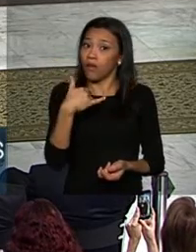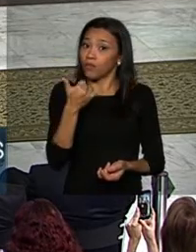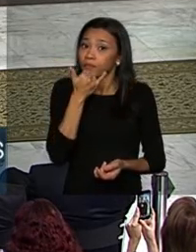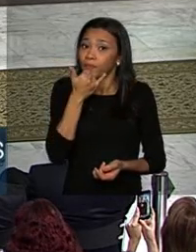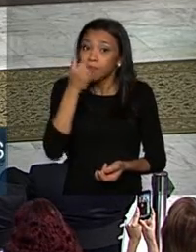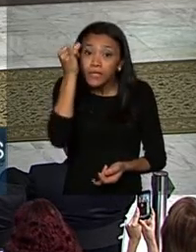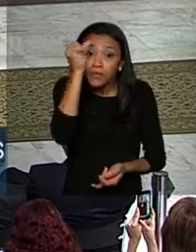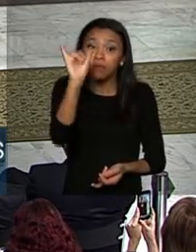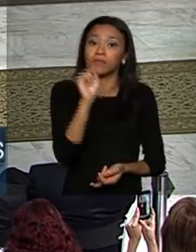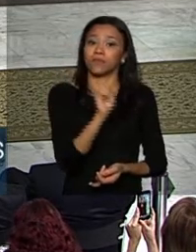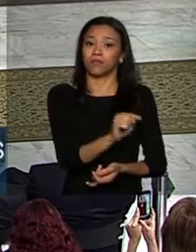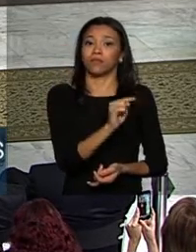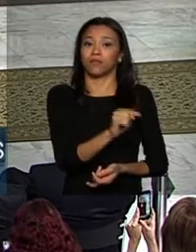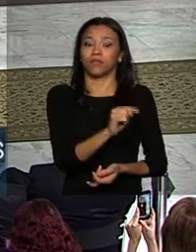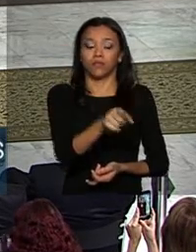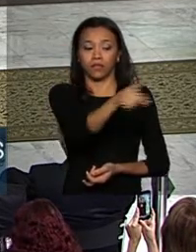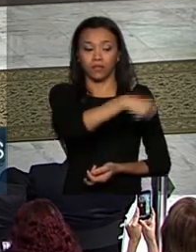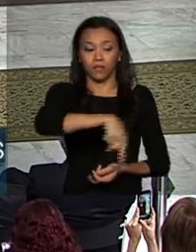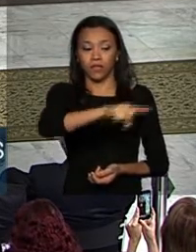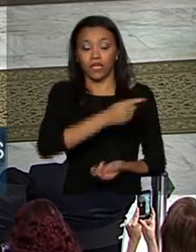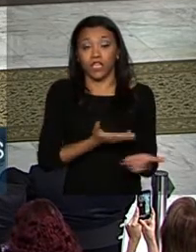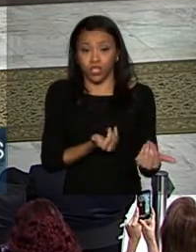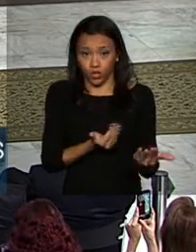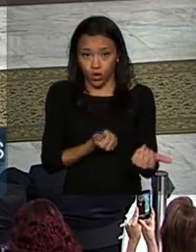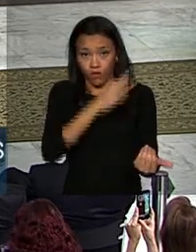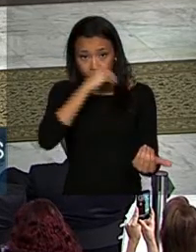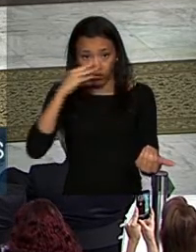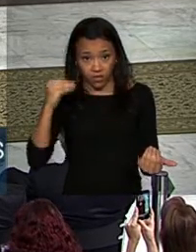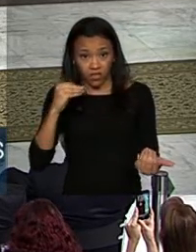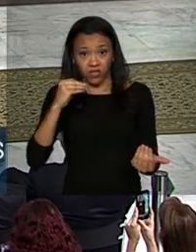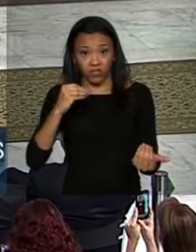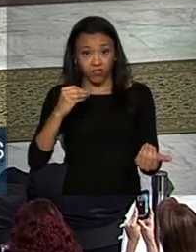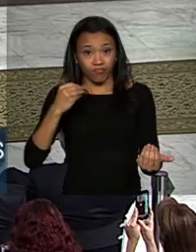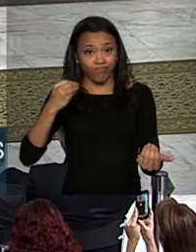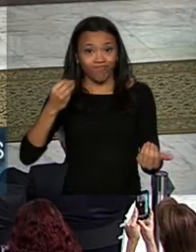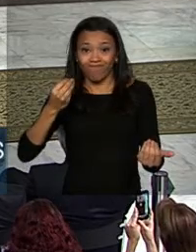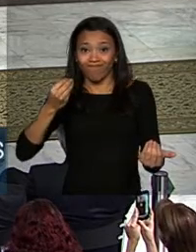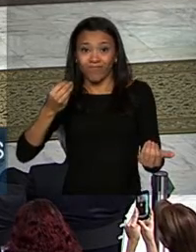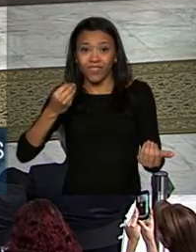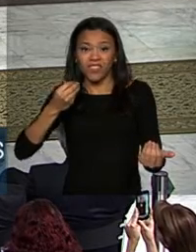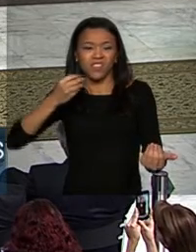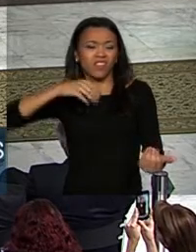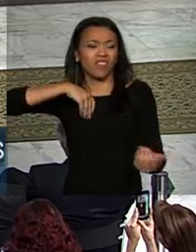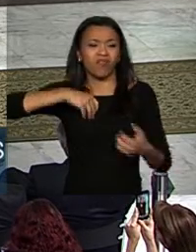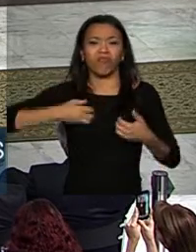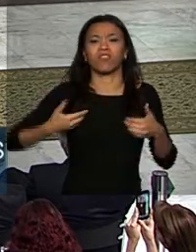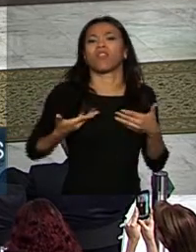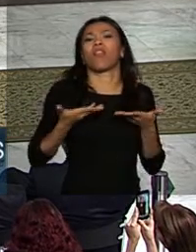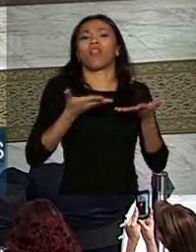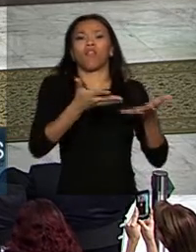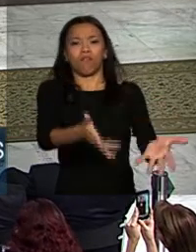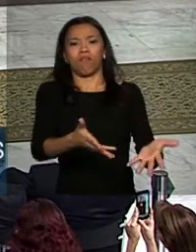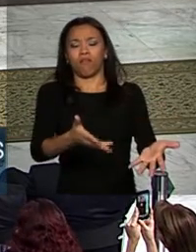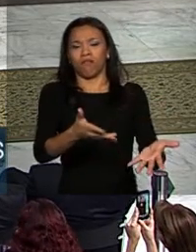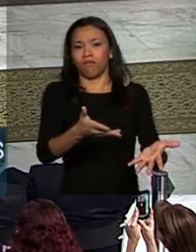prevenir a atuação do jovem como só tendo